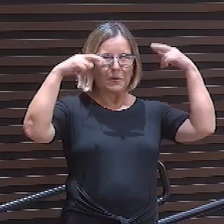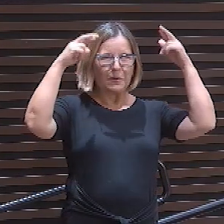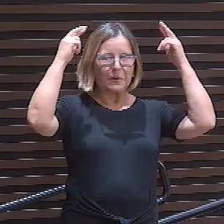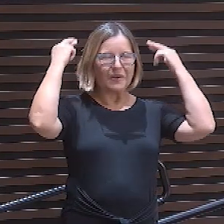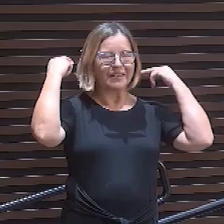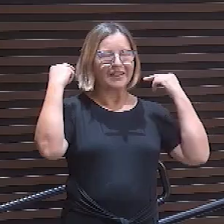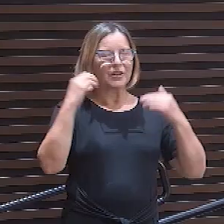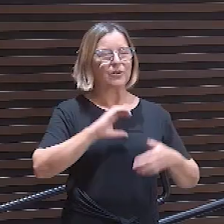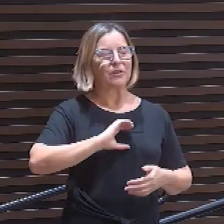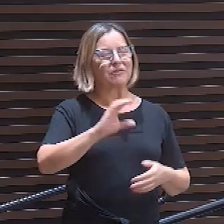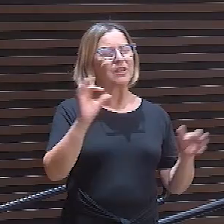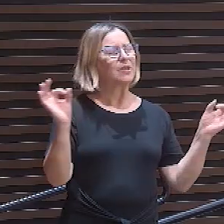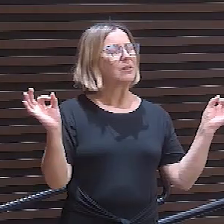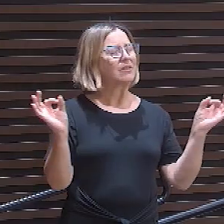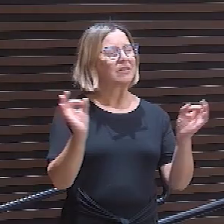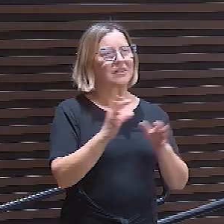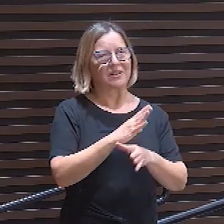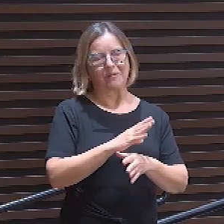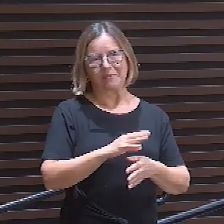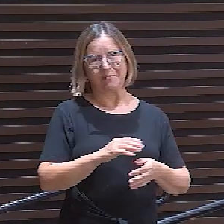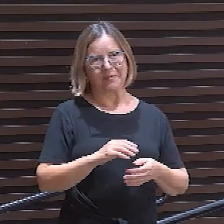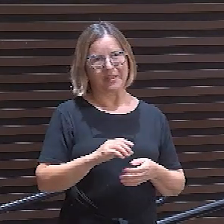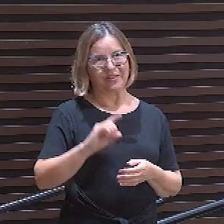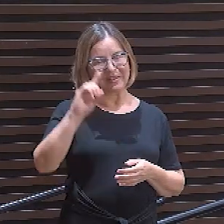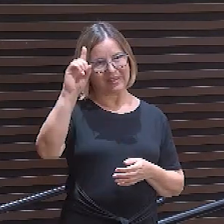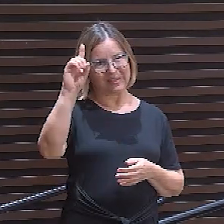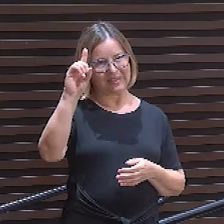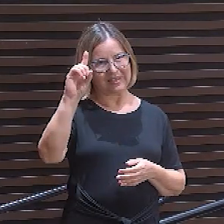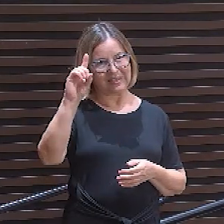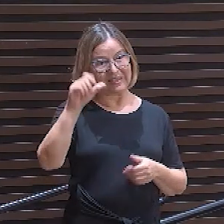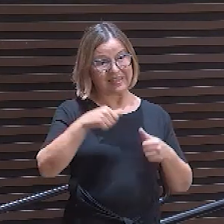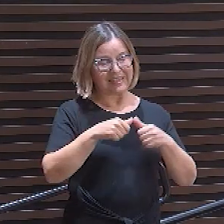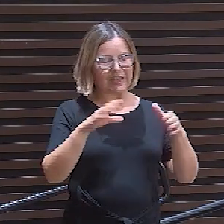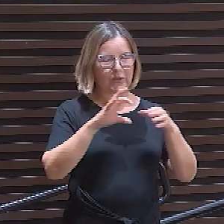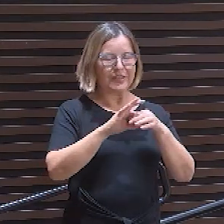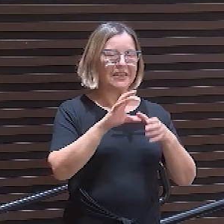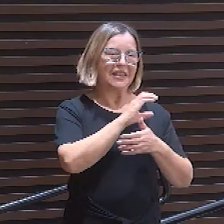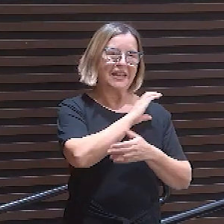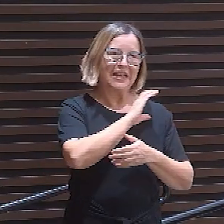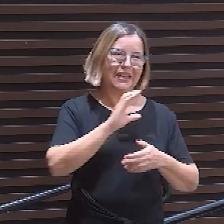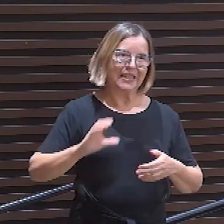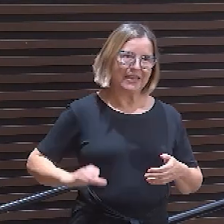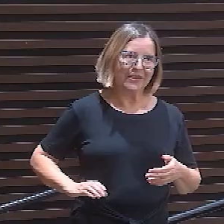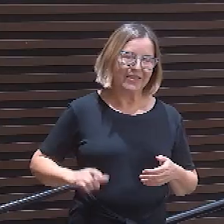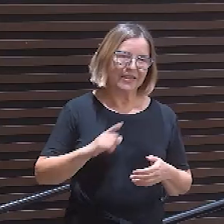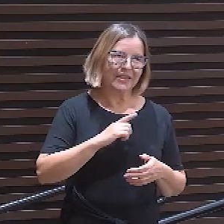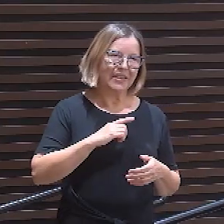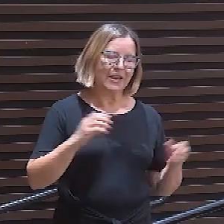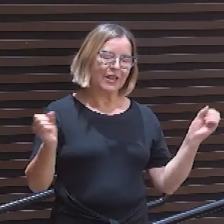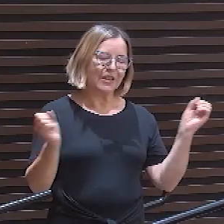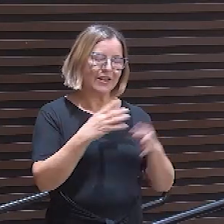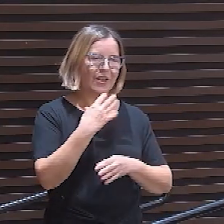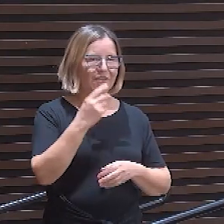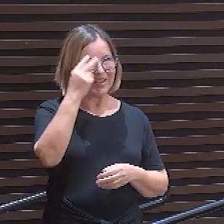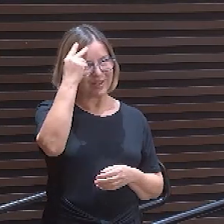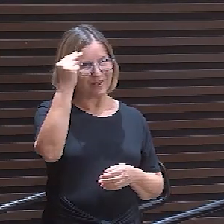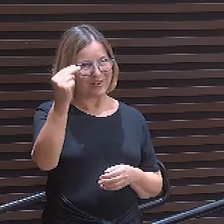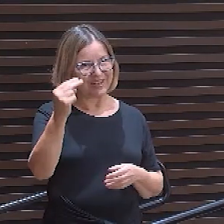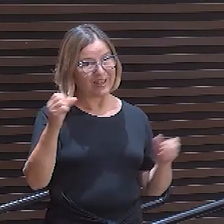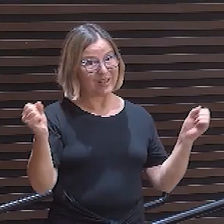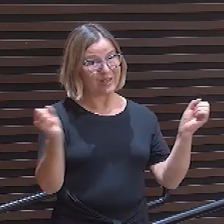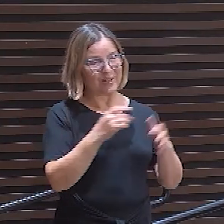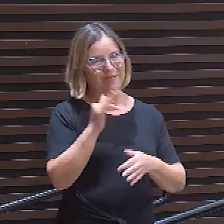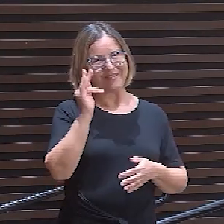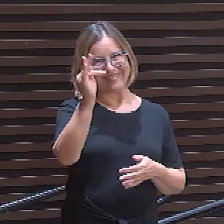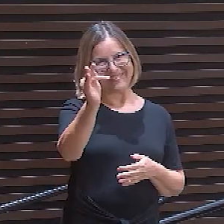nele. Estar unido a Cristo é ter uma nova história, um novo destino e